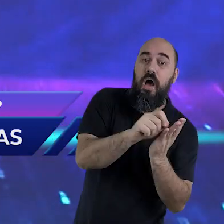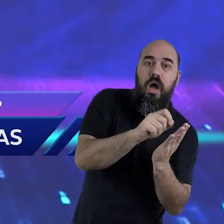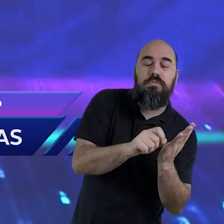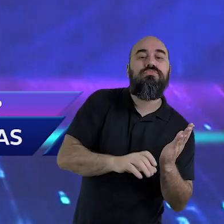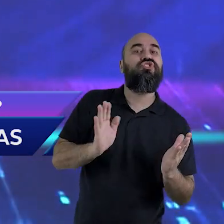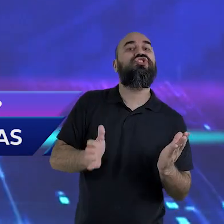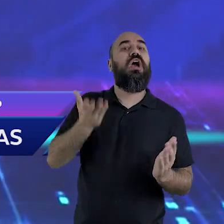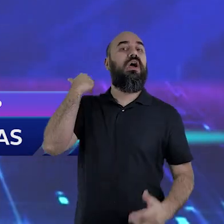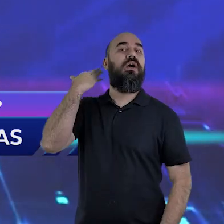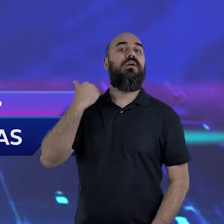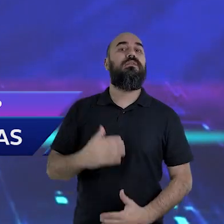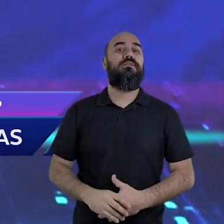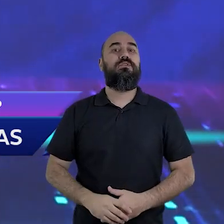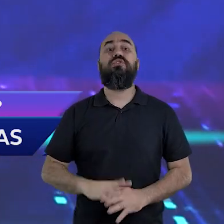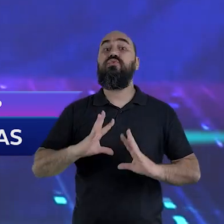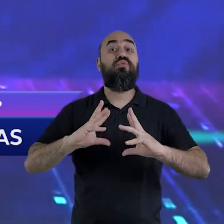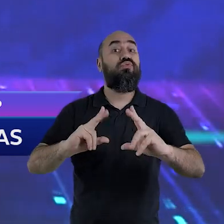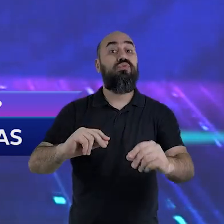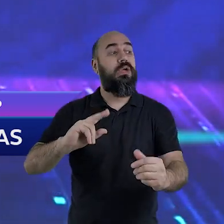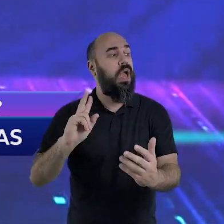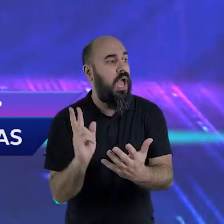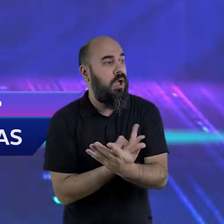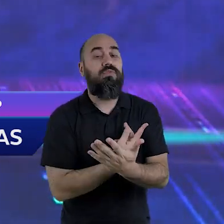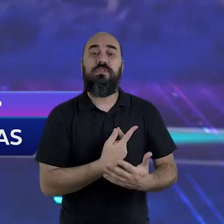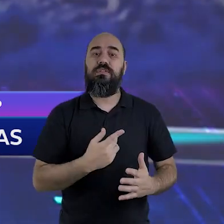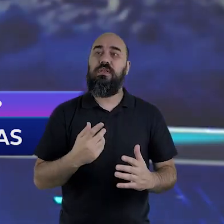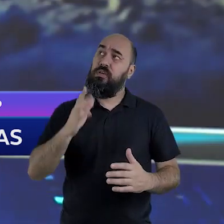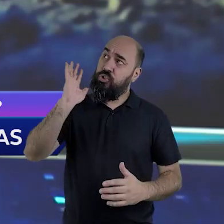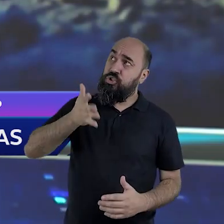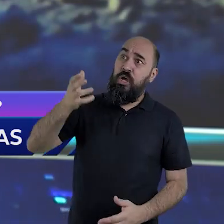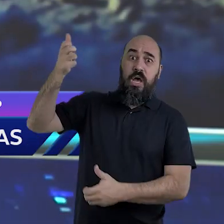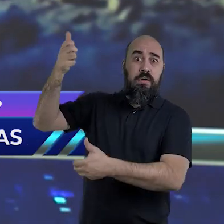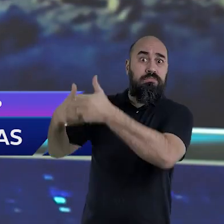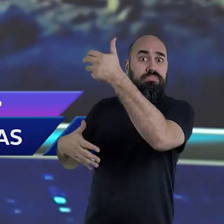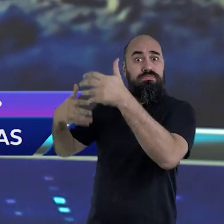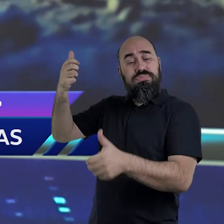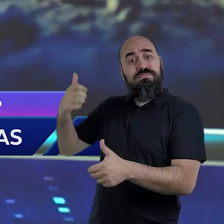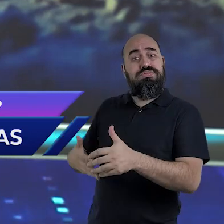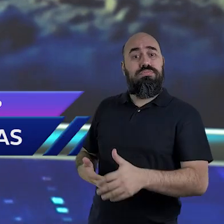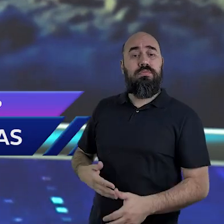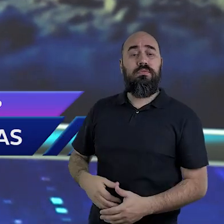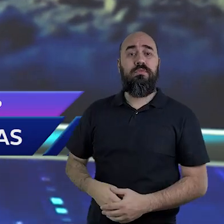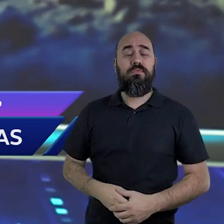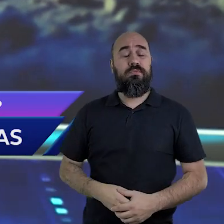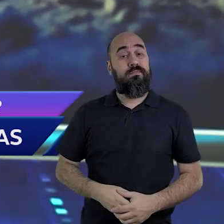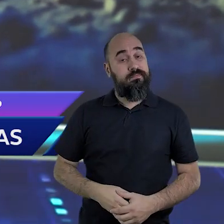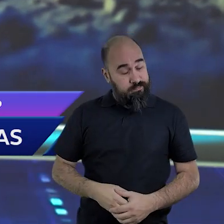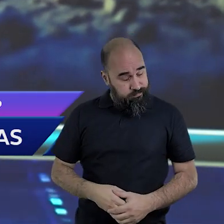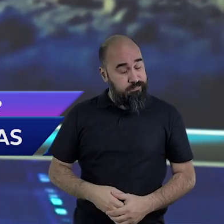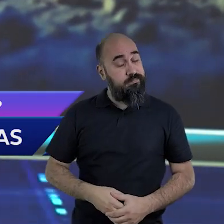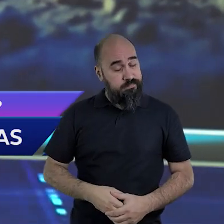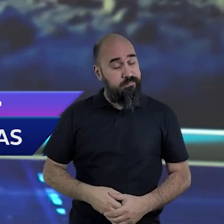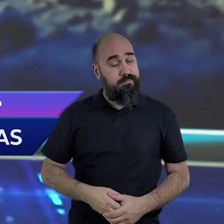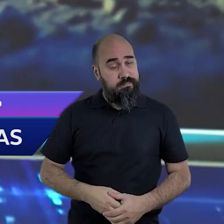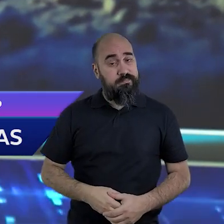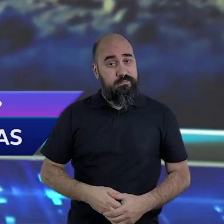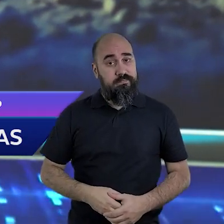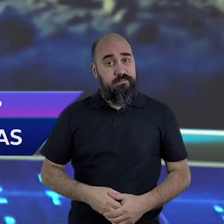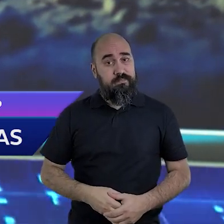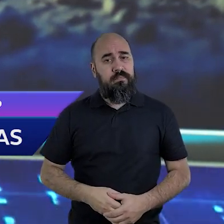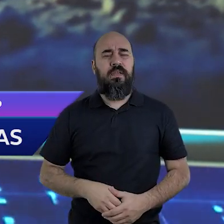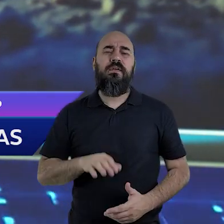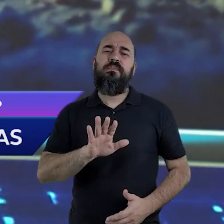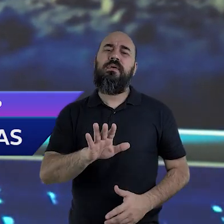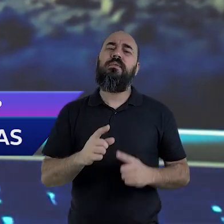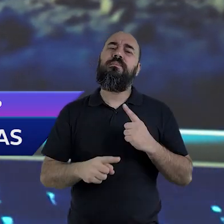que ele passaria aqui na Terra. A biografia de Jesus foi escrita antes de ele nascer.